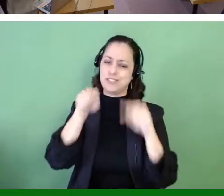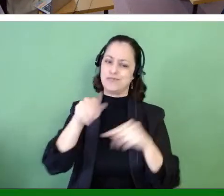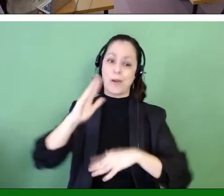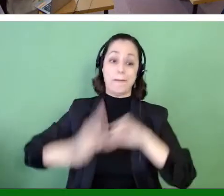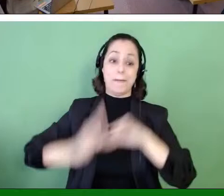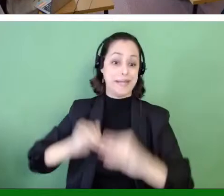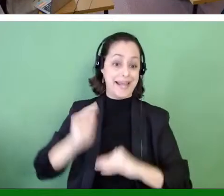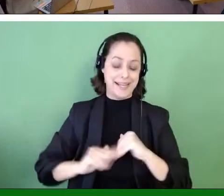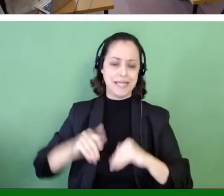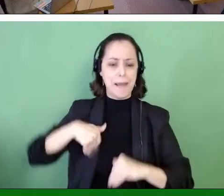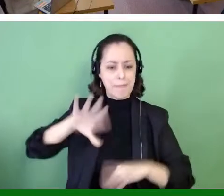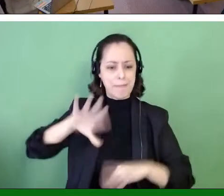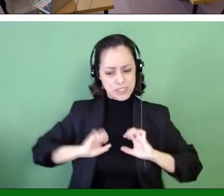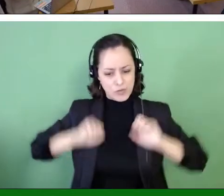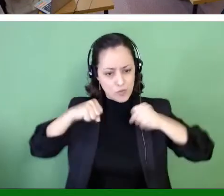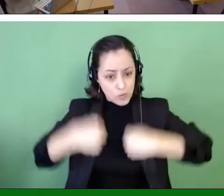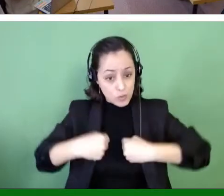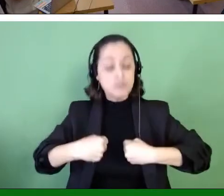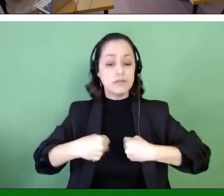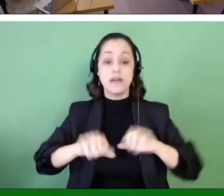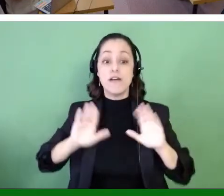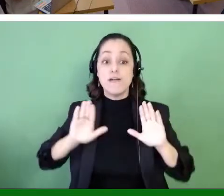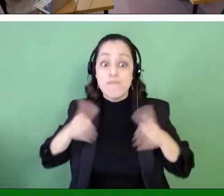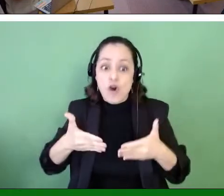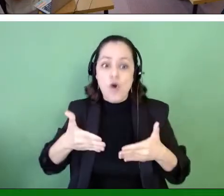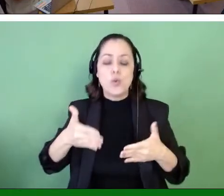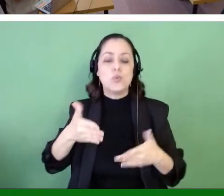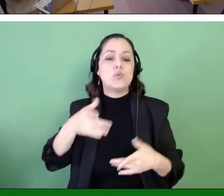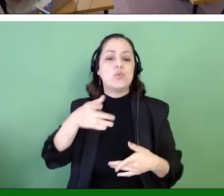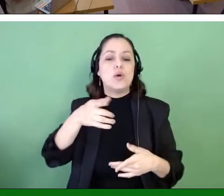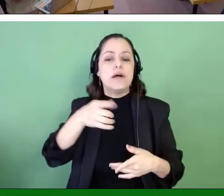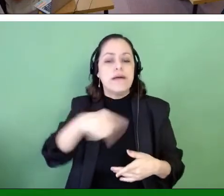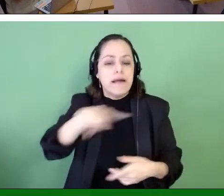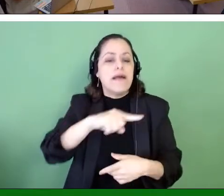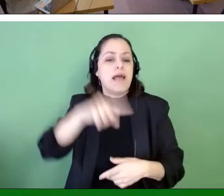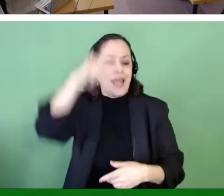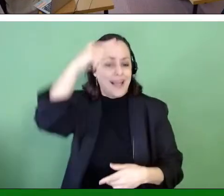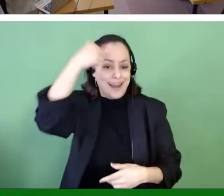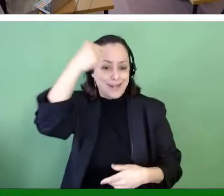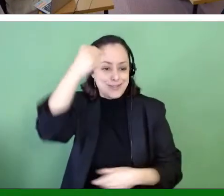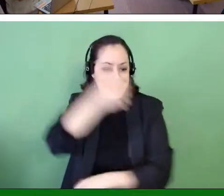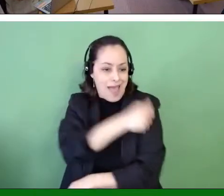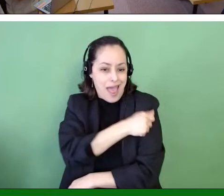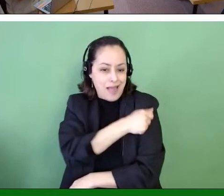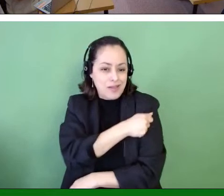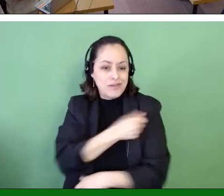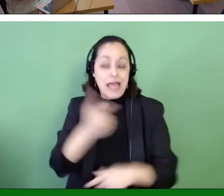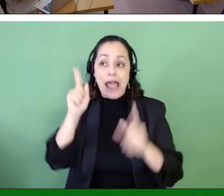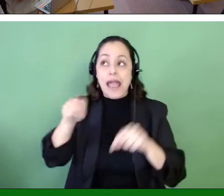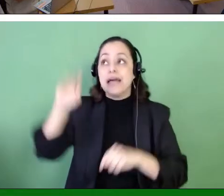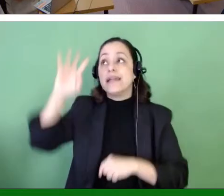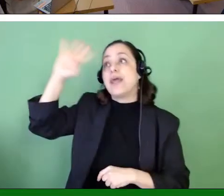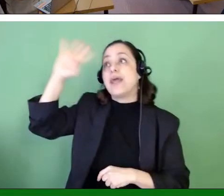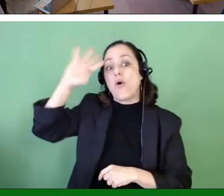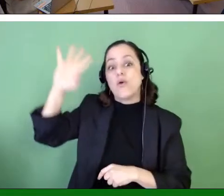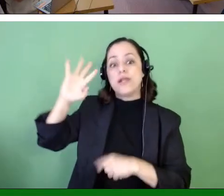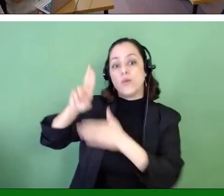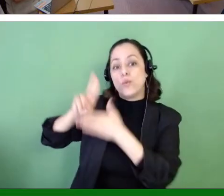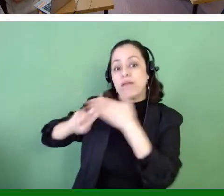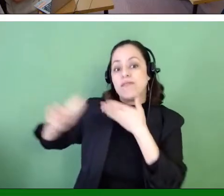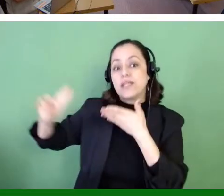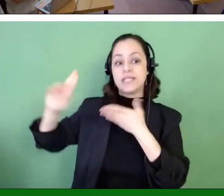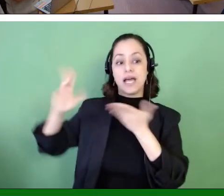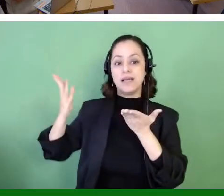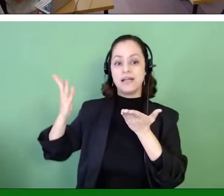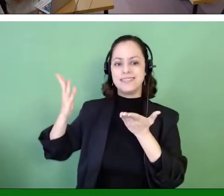mais empenho para que isso aconteça, para que esse aluno não fique preso num contexto ideal de universidade ou de sala